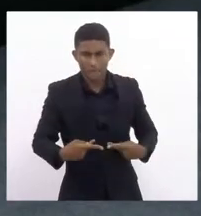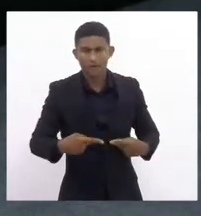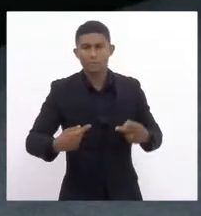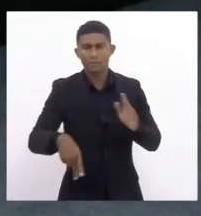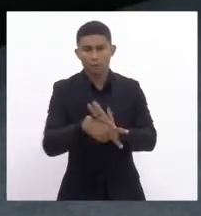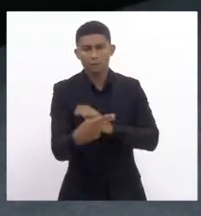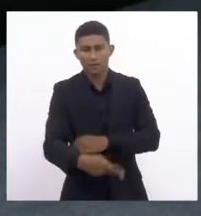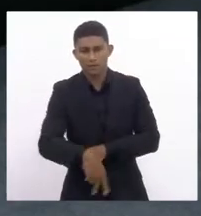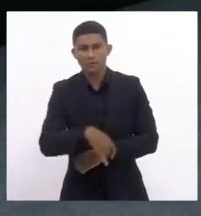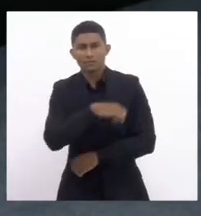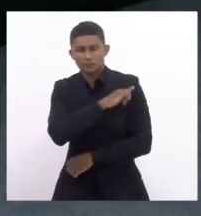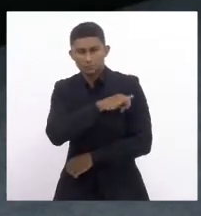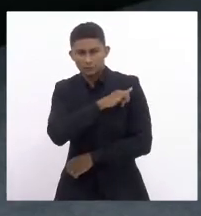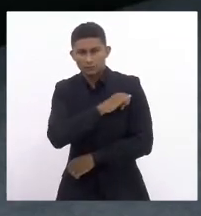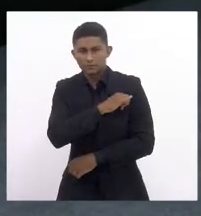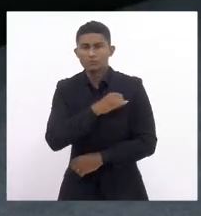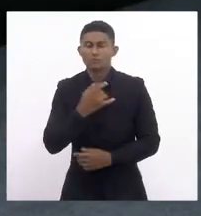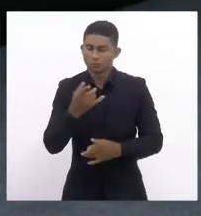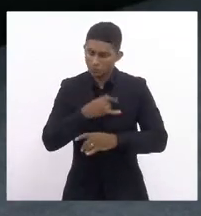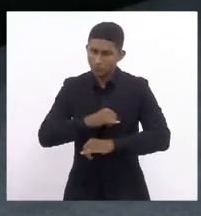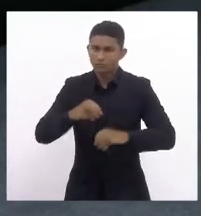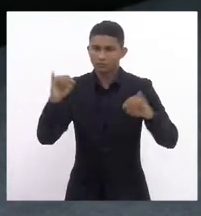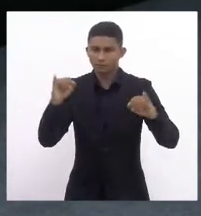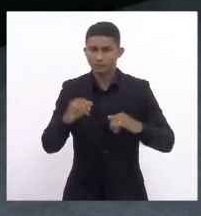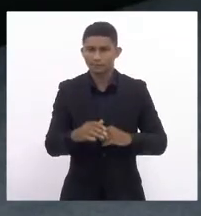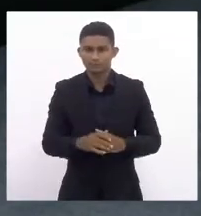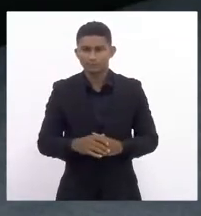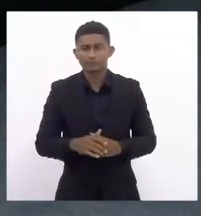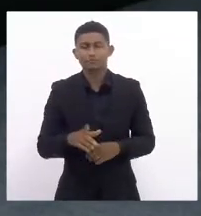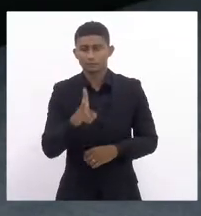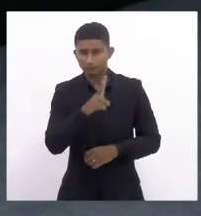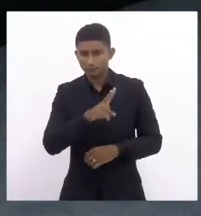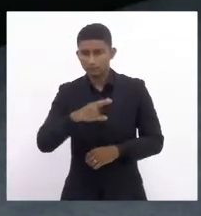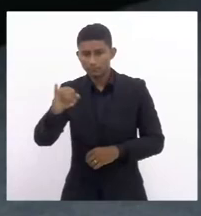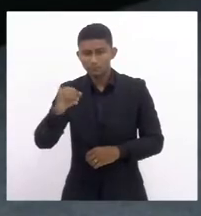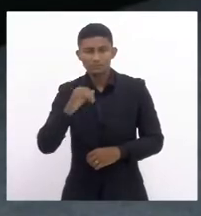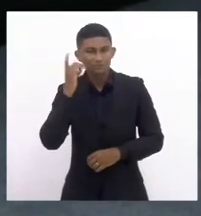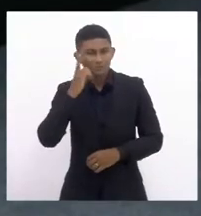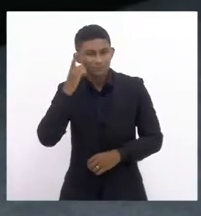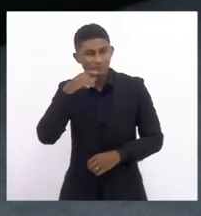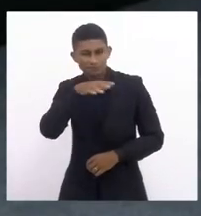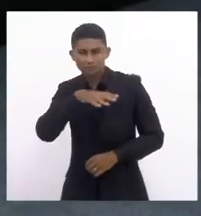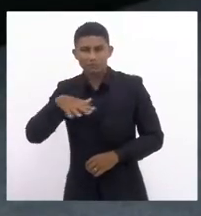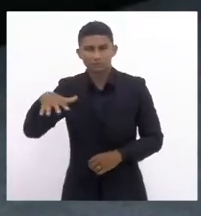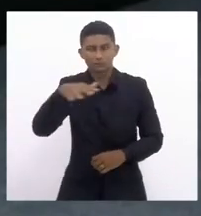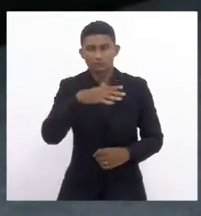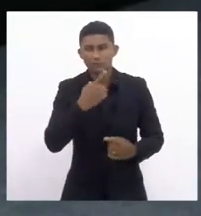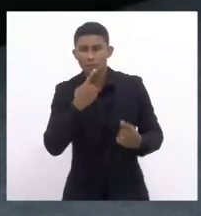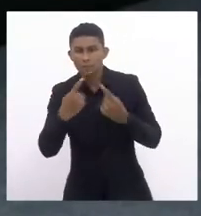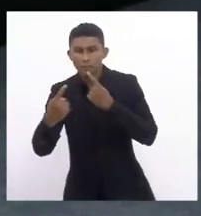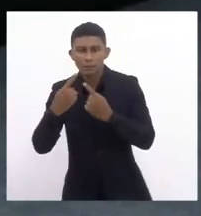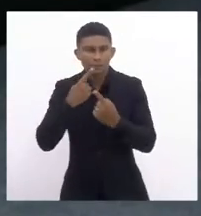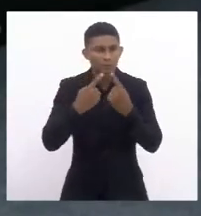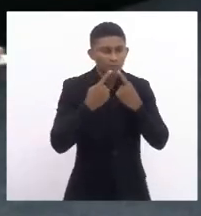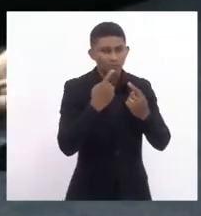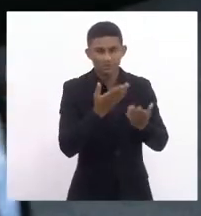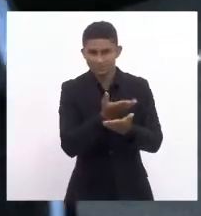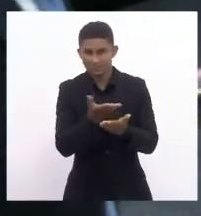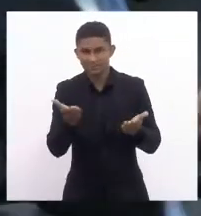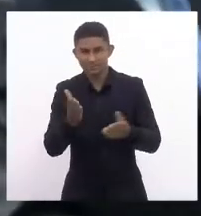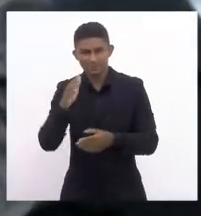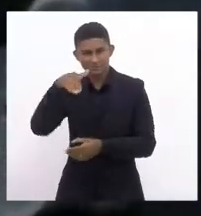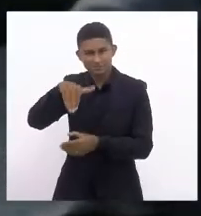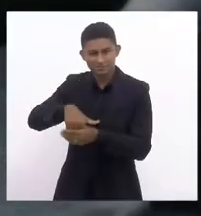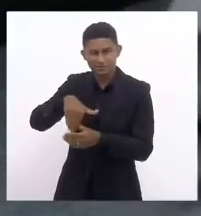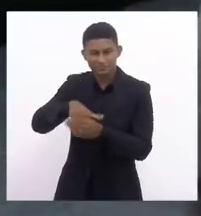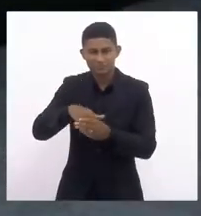sendo votado agora, que vamos, enfim, articular com os deputados e as deputadas que votaram no primeiro momento em favor